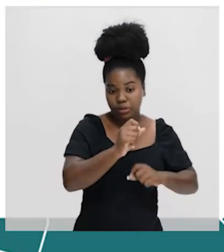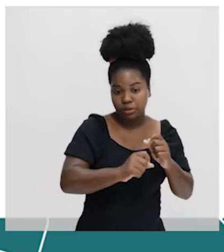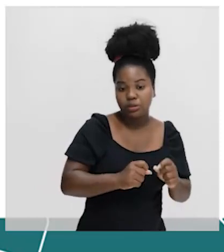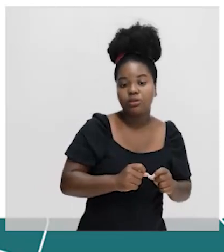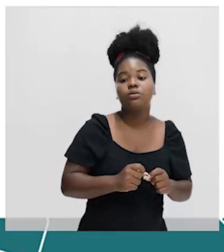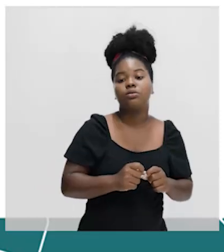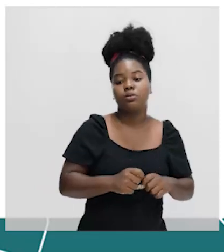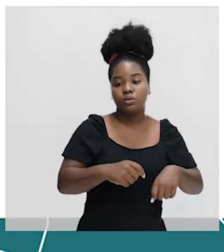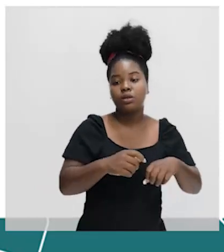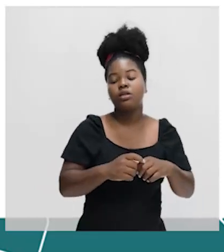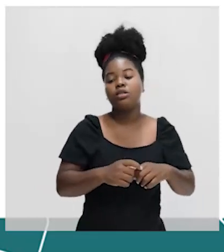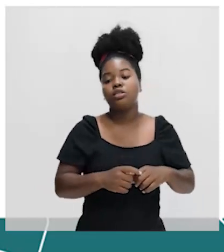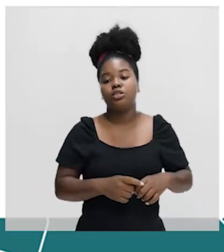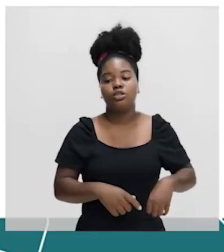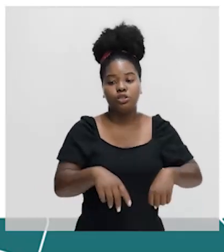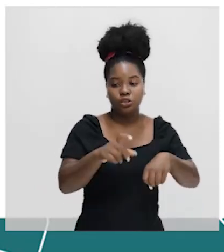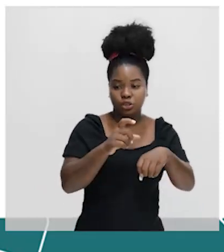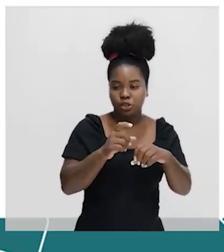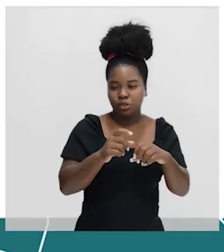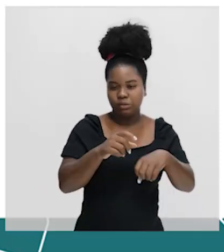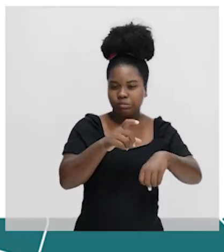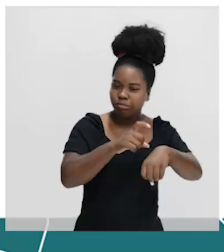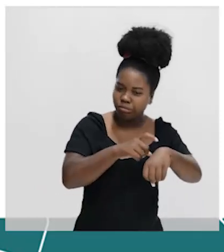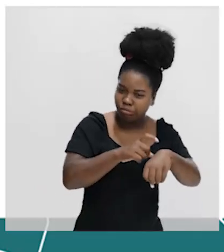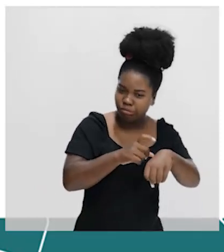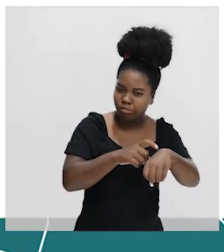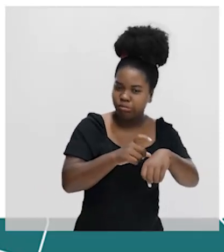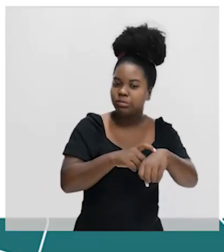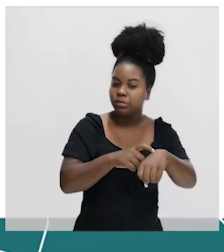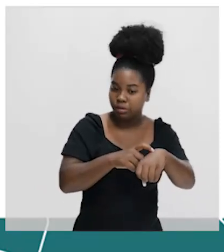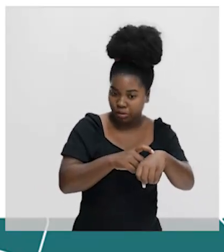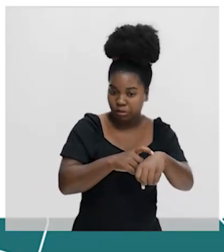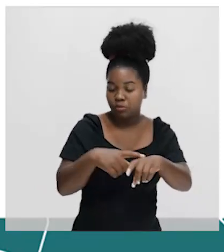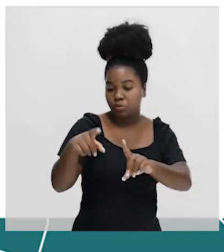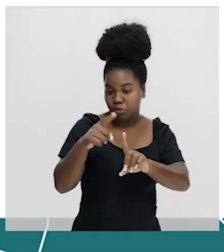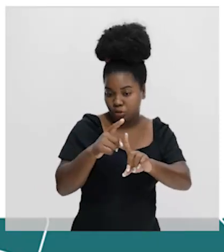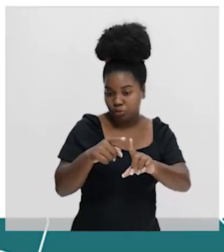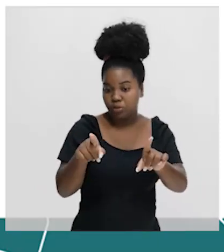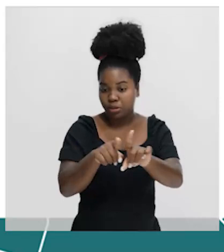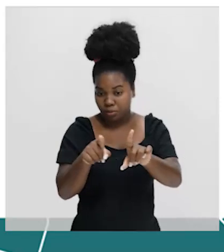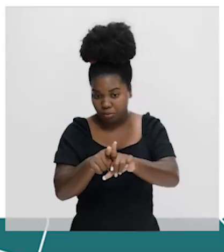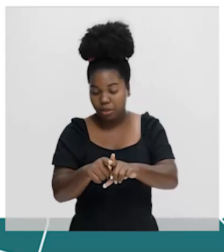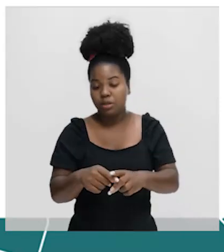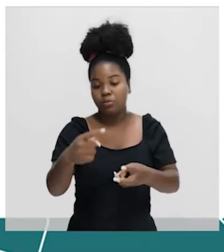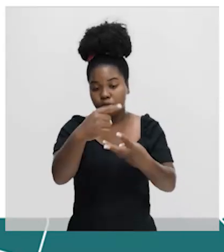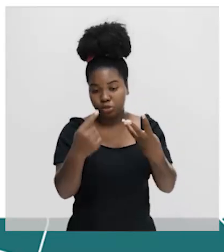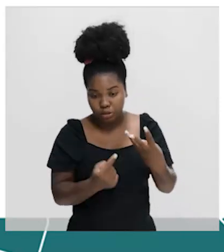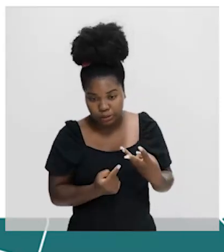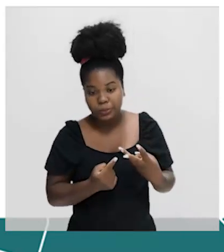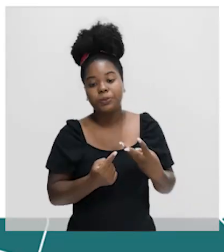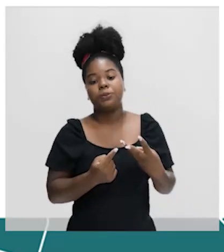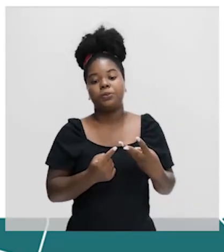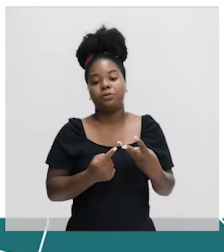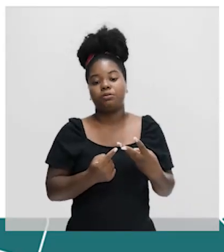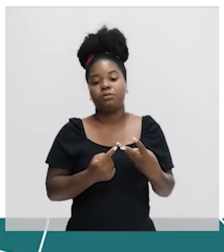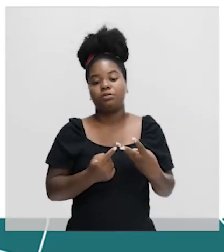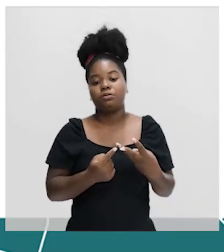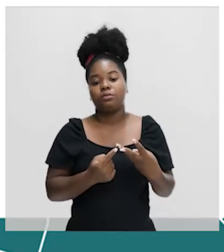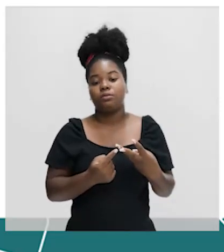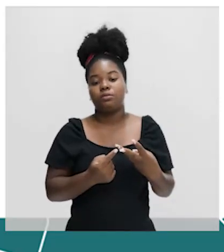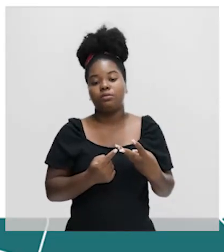modo temporais, né, quando indicam o modo e o tempo. Nós temos 3 modos verbais, né, nós temos